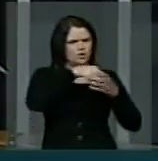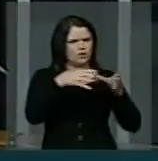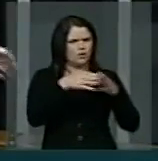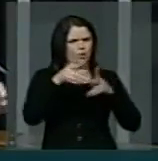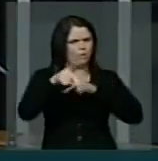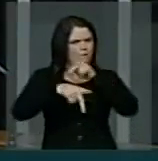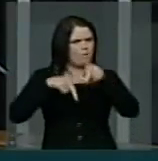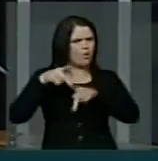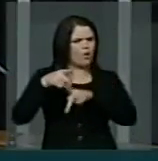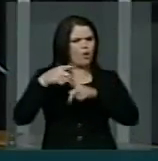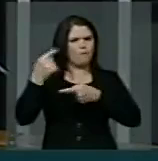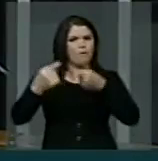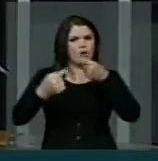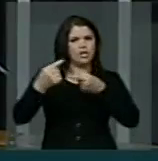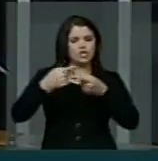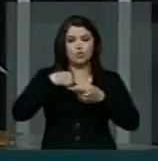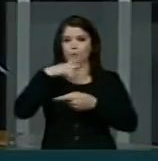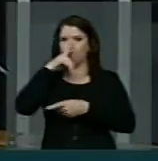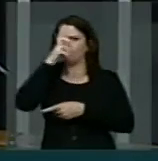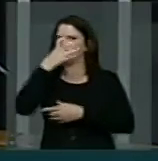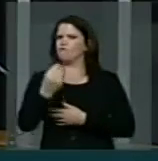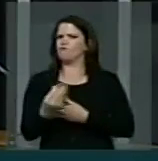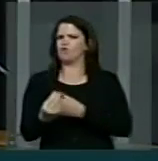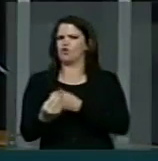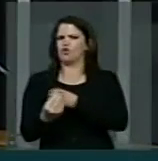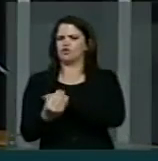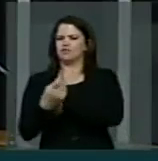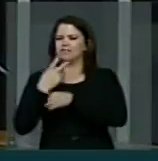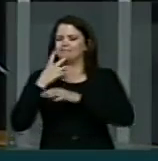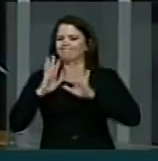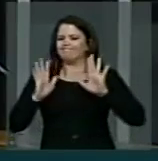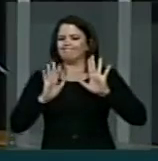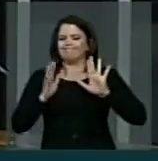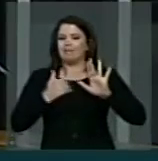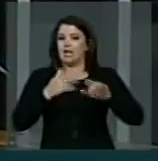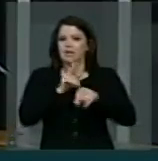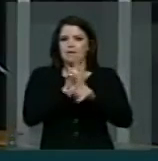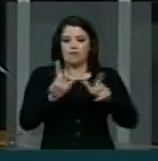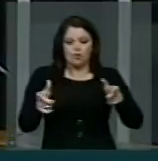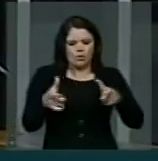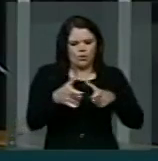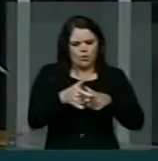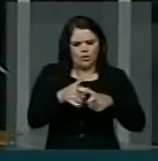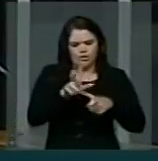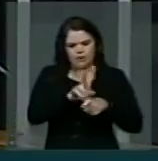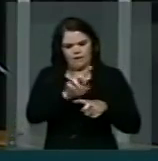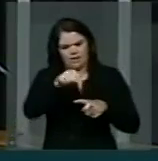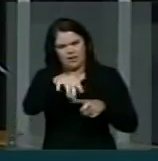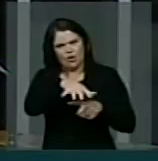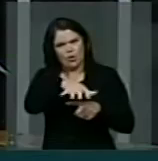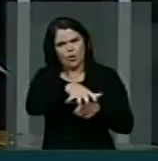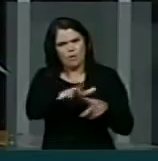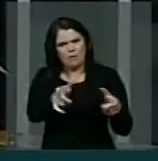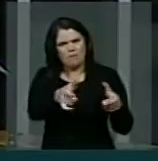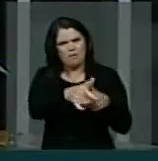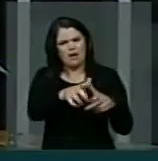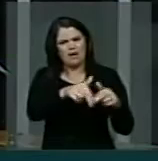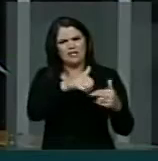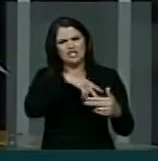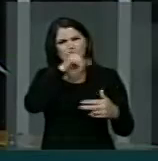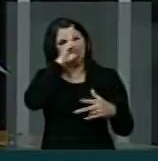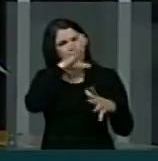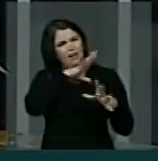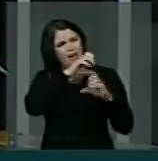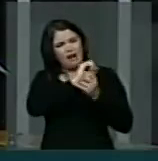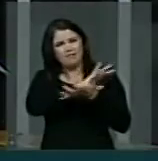político economicamente muito forte. Recuou na defesa de uma minoria historicamente agredida